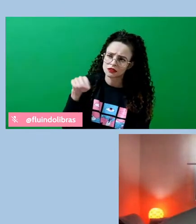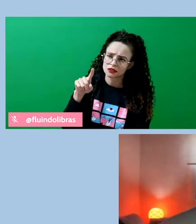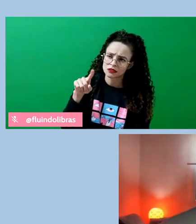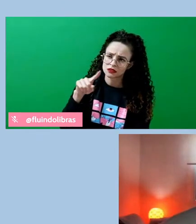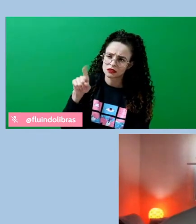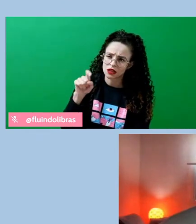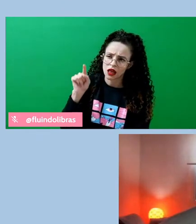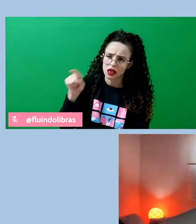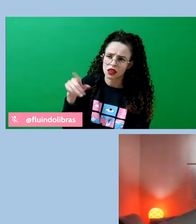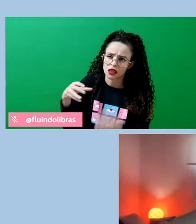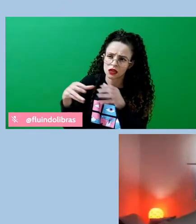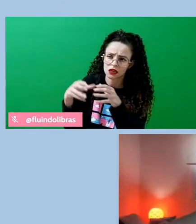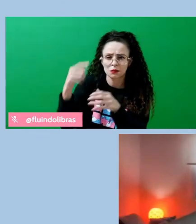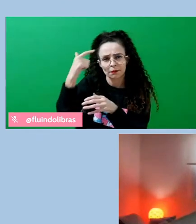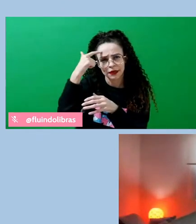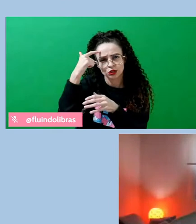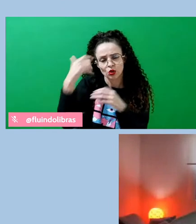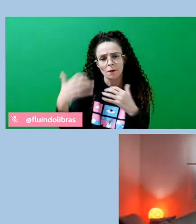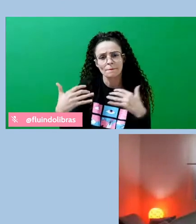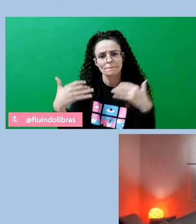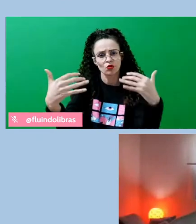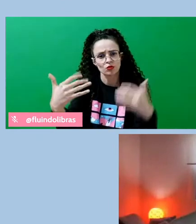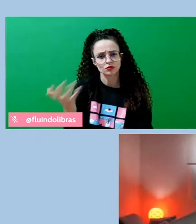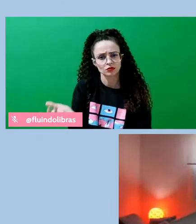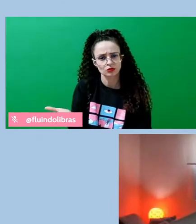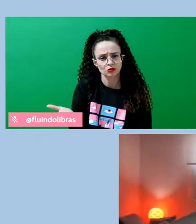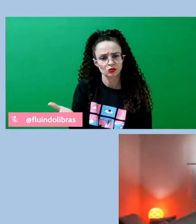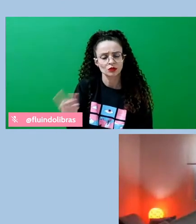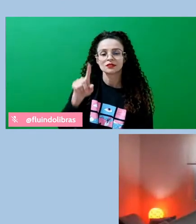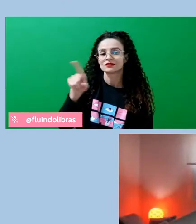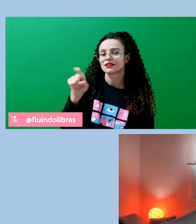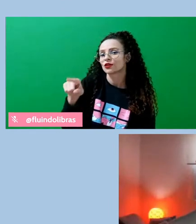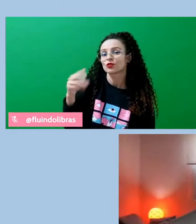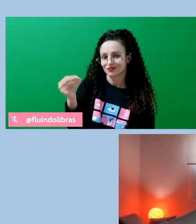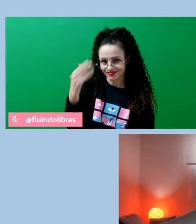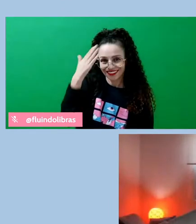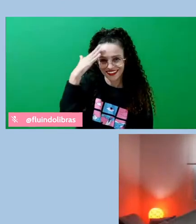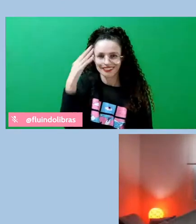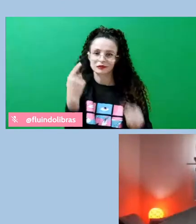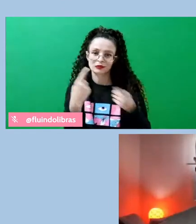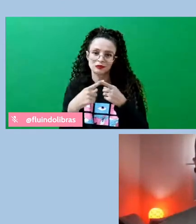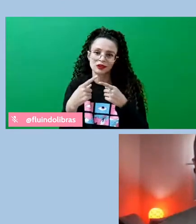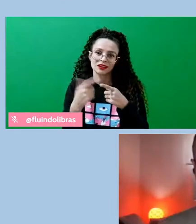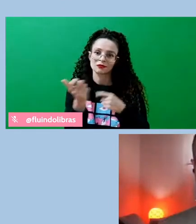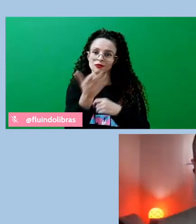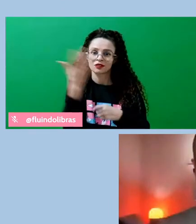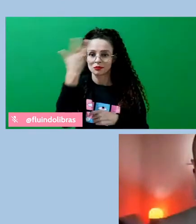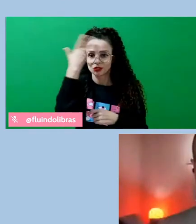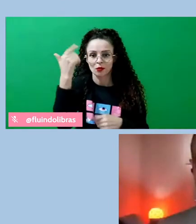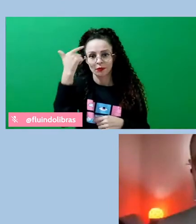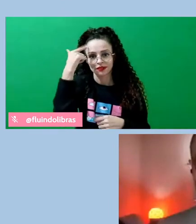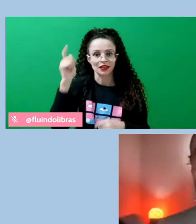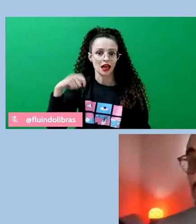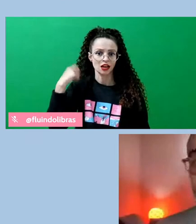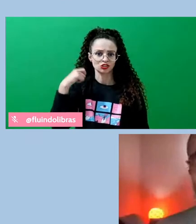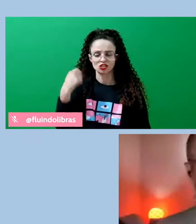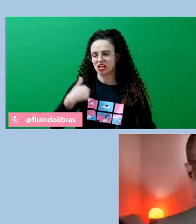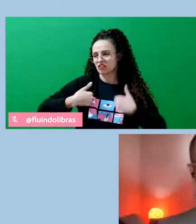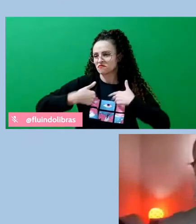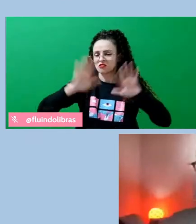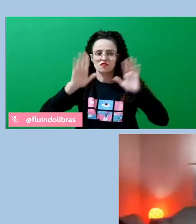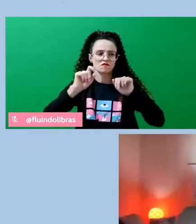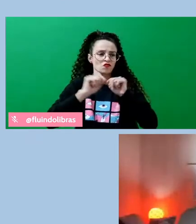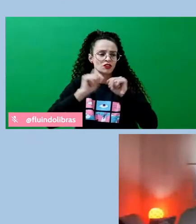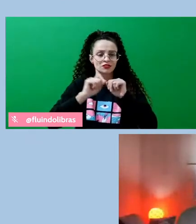equipe pensou no público? Será que eles, como é que eles entendem, sabe? Porque tem muita gente que acha que o artista é, né, vou fazer e tá,